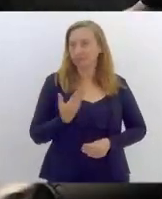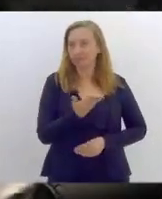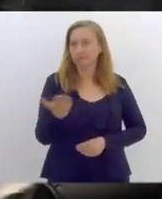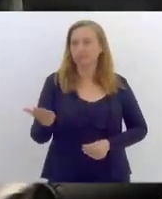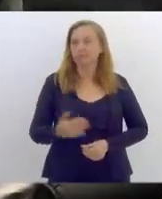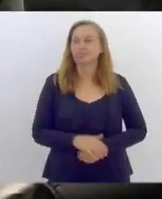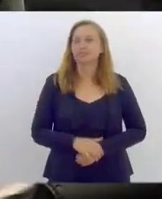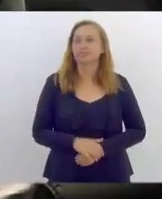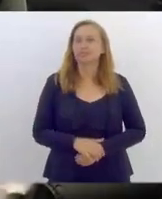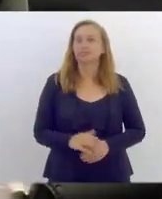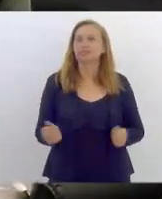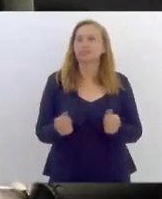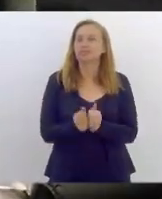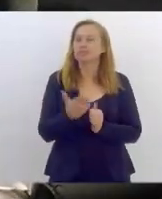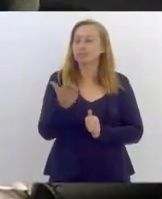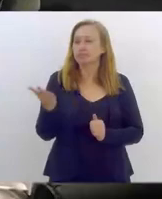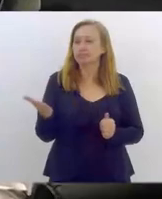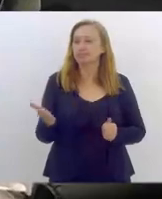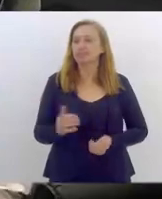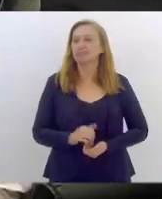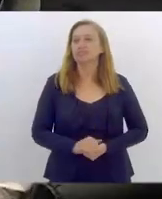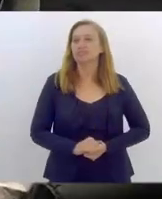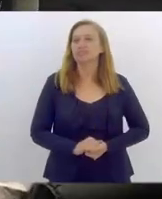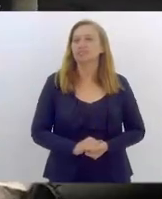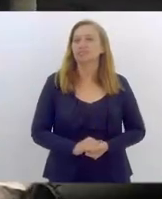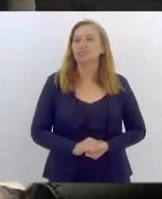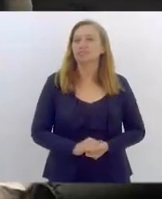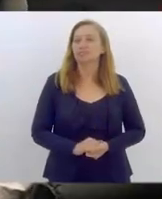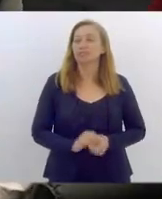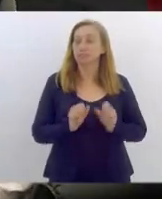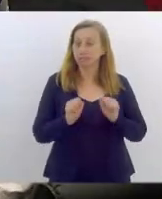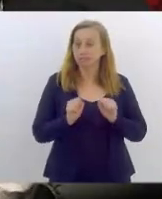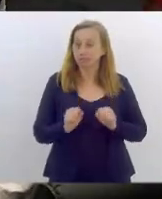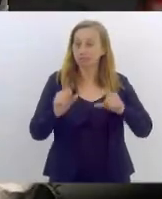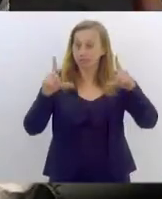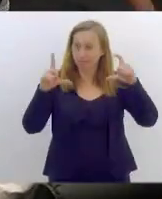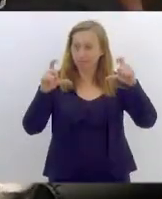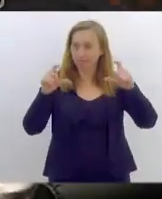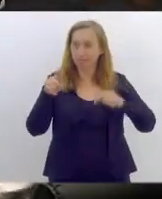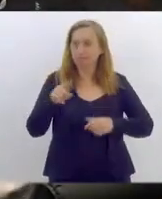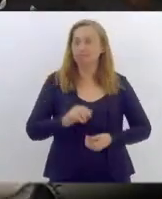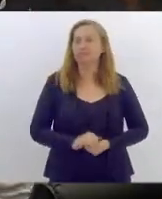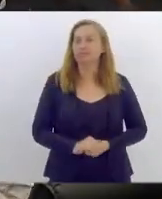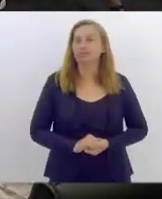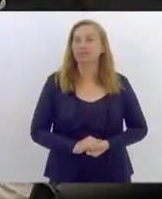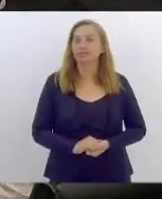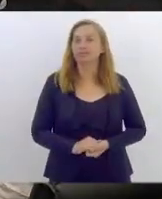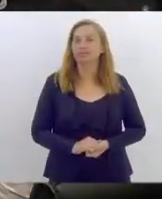e Rayane aqui com as meninas, por favor. Podemos? A gente fica de pé aqui.